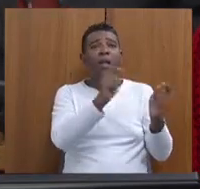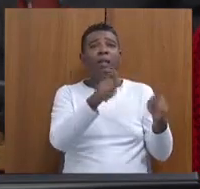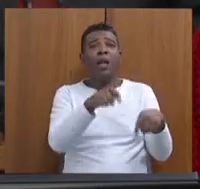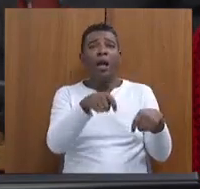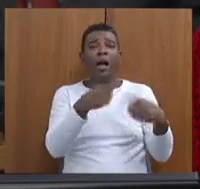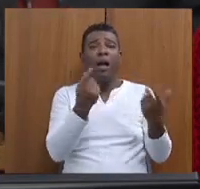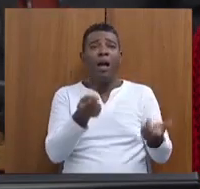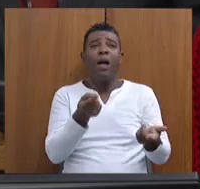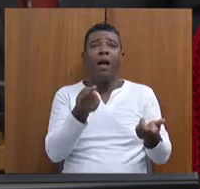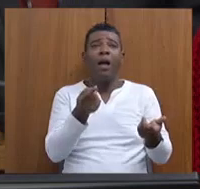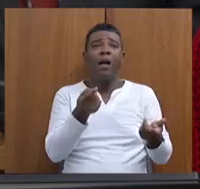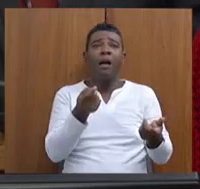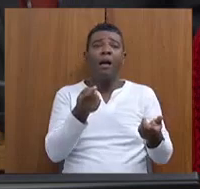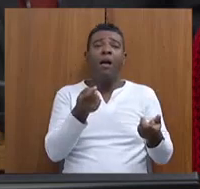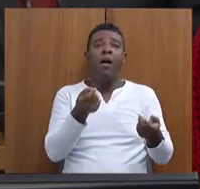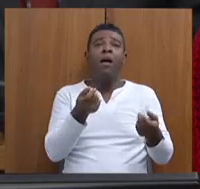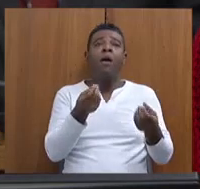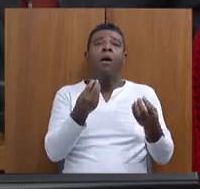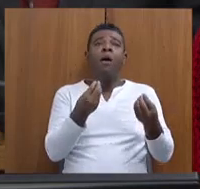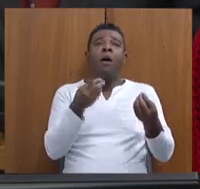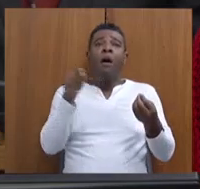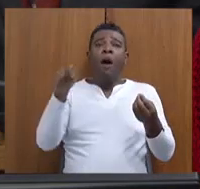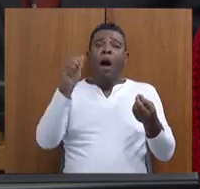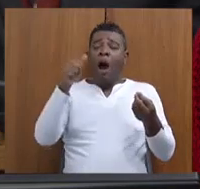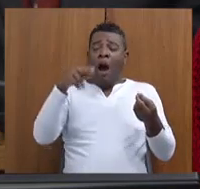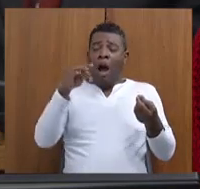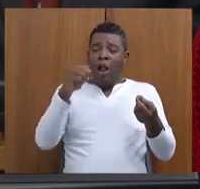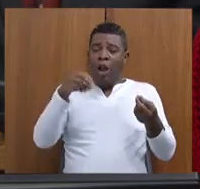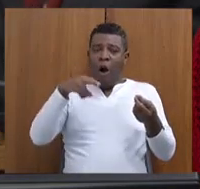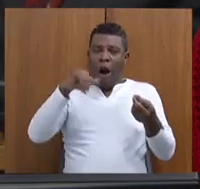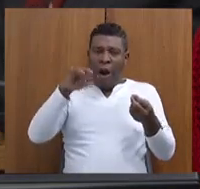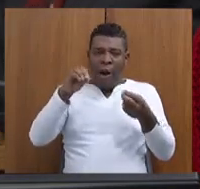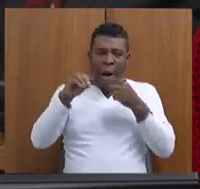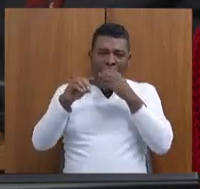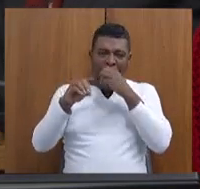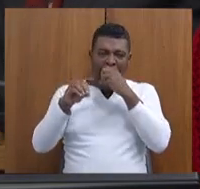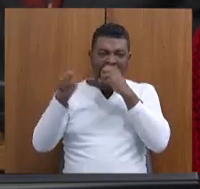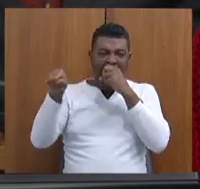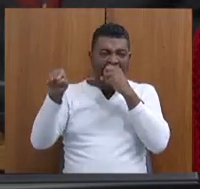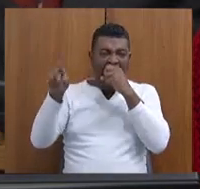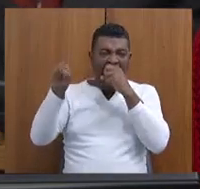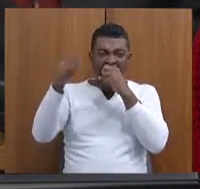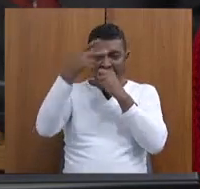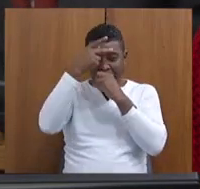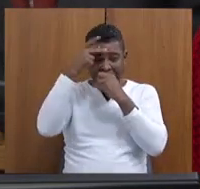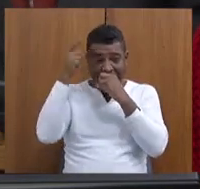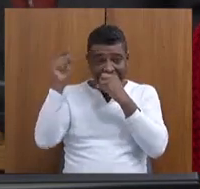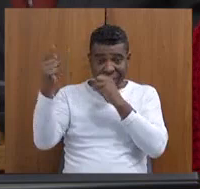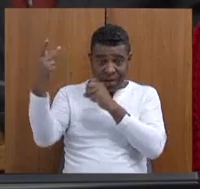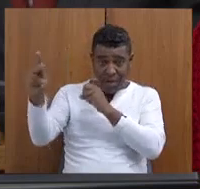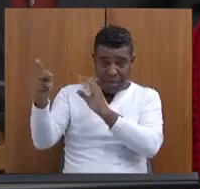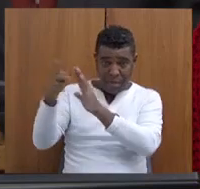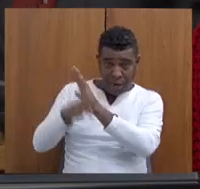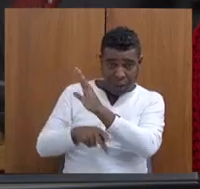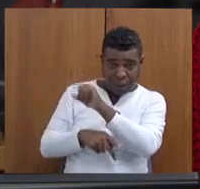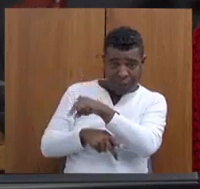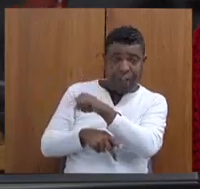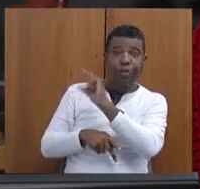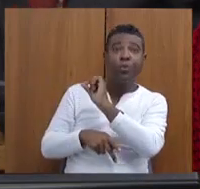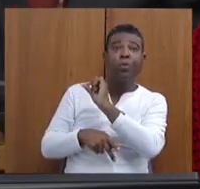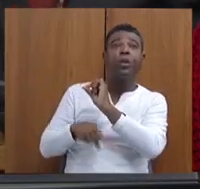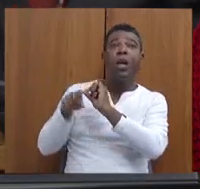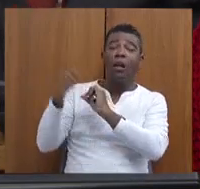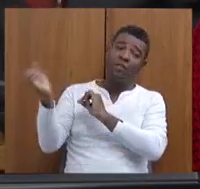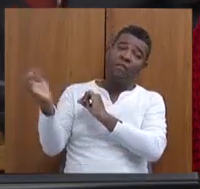Carlos que tem muito do setor oral seria uma pessoa o prazer dele eu acho que vem